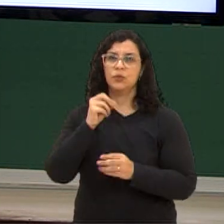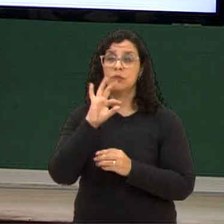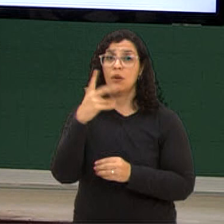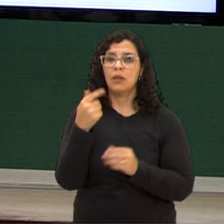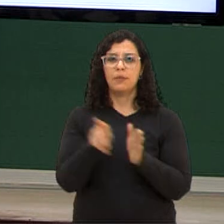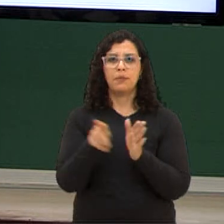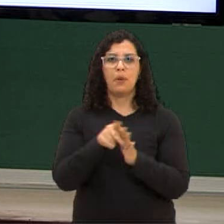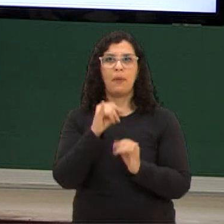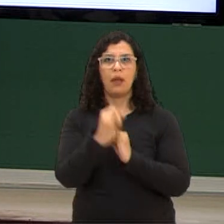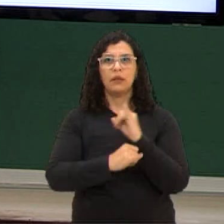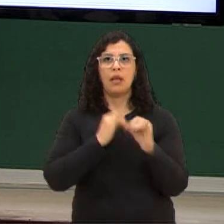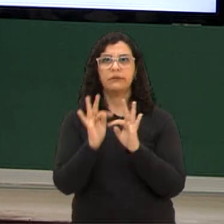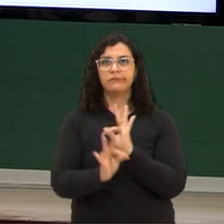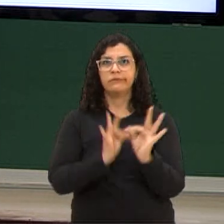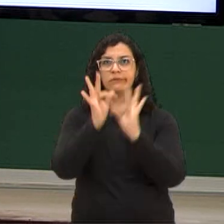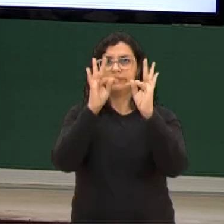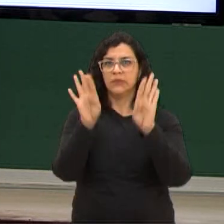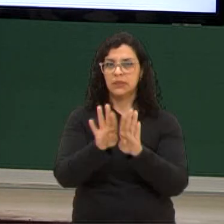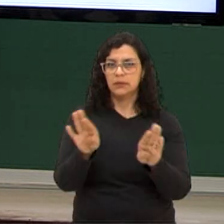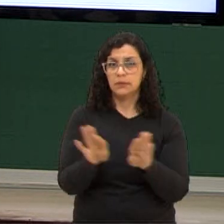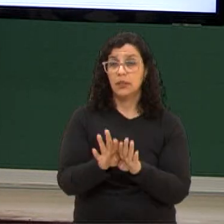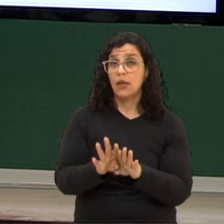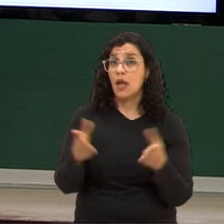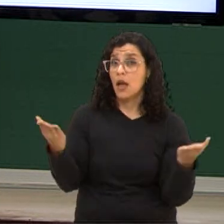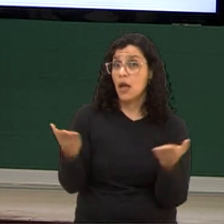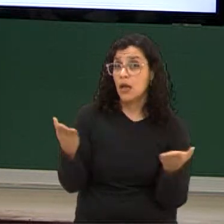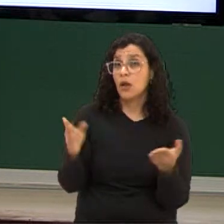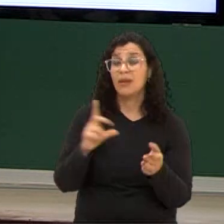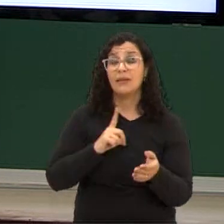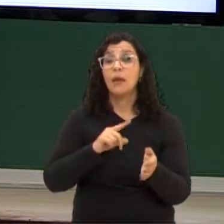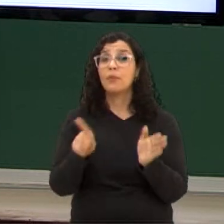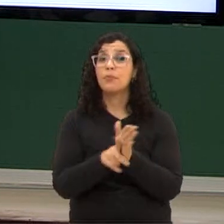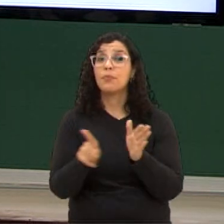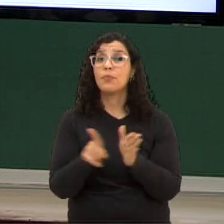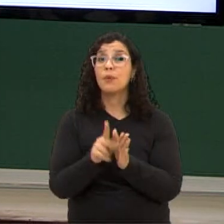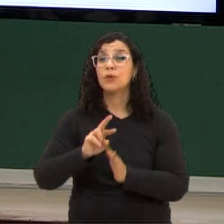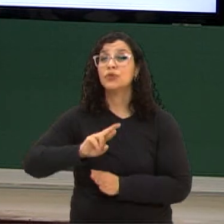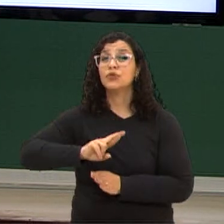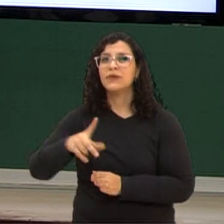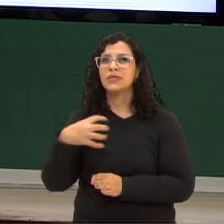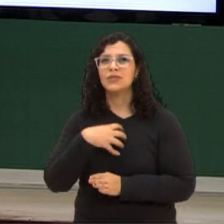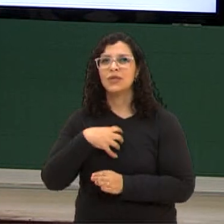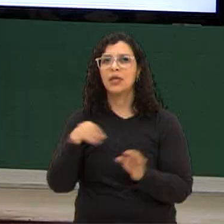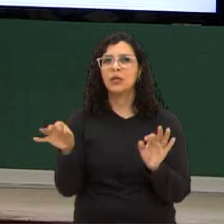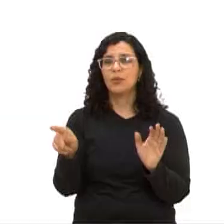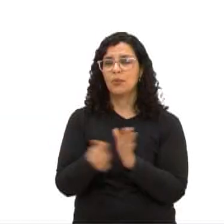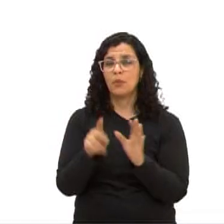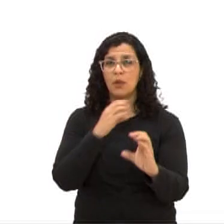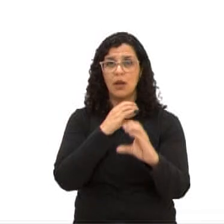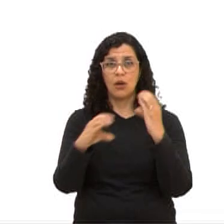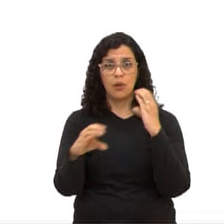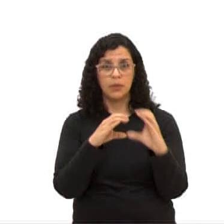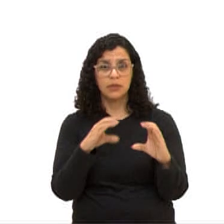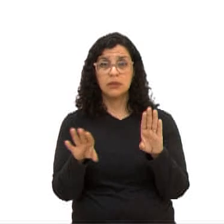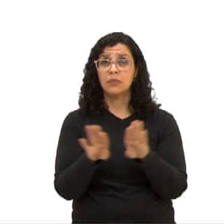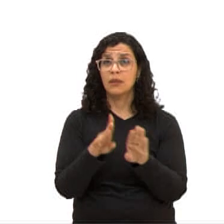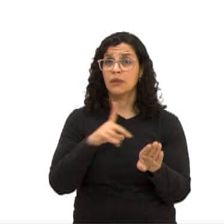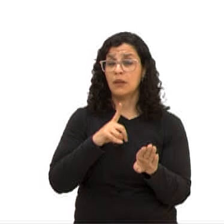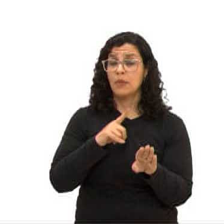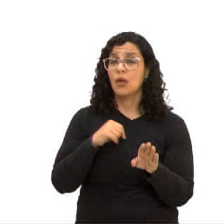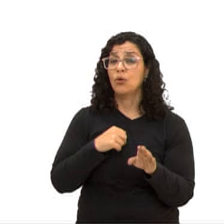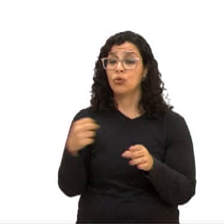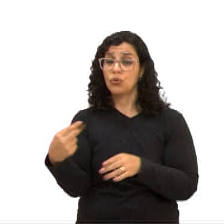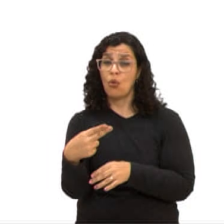imposta pelo uso da internet. Realidade que vem das diferentes situações comunicacionais, os novos meios e